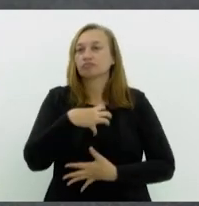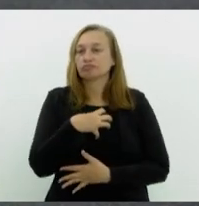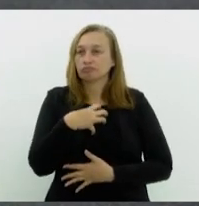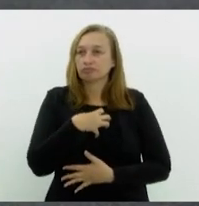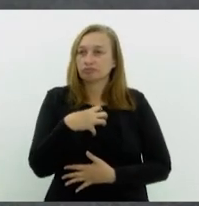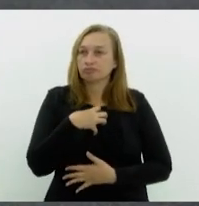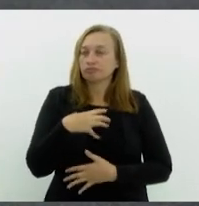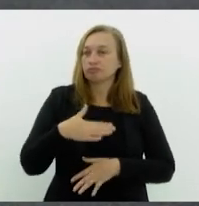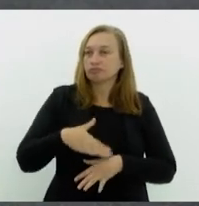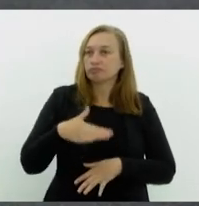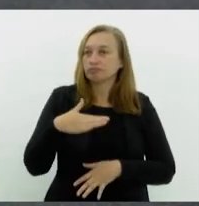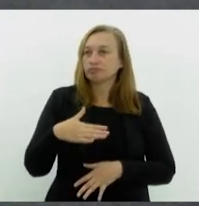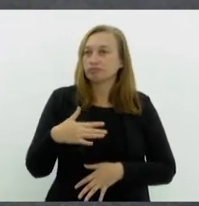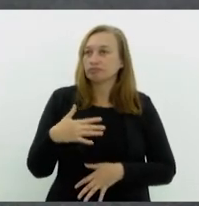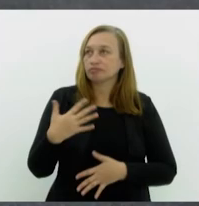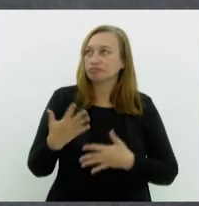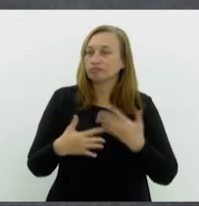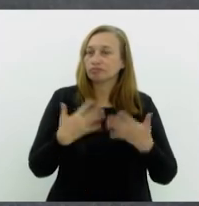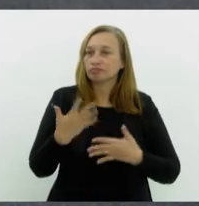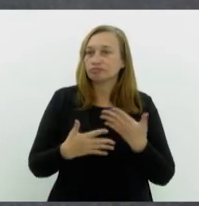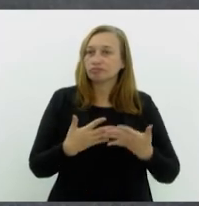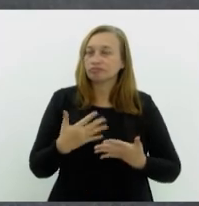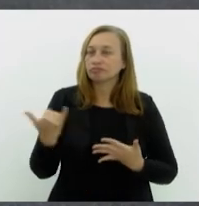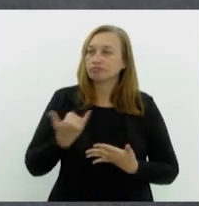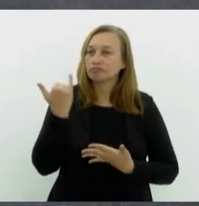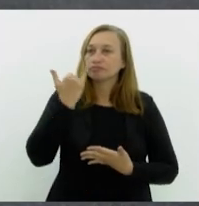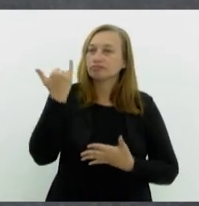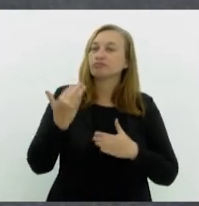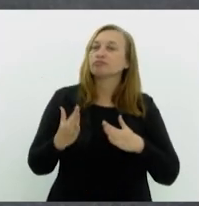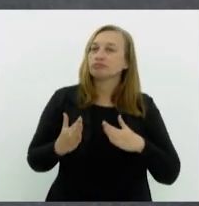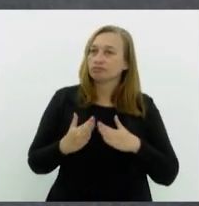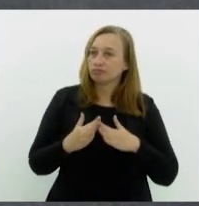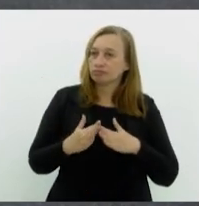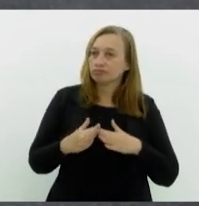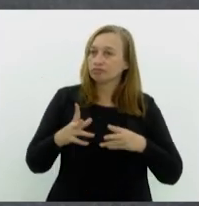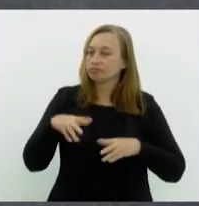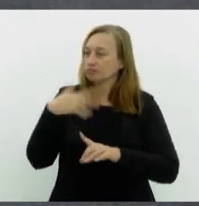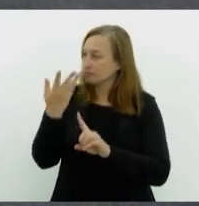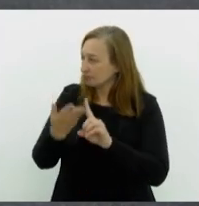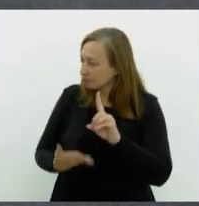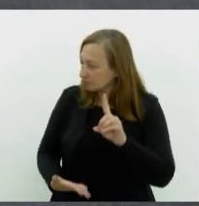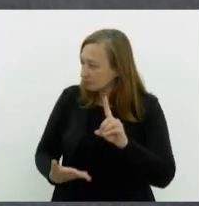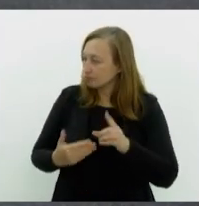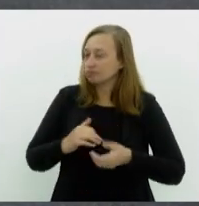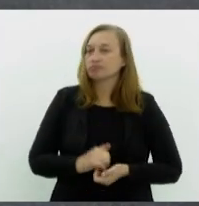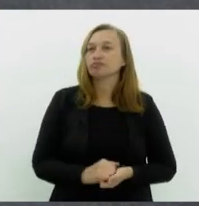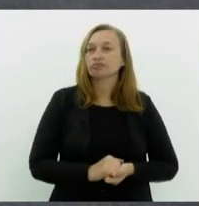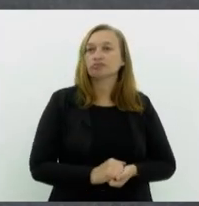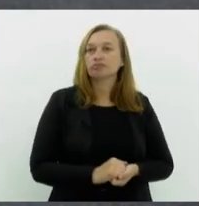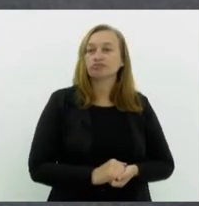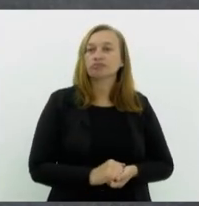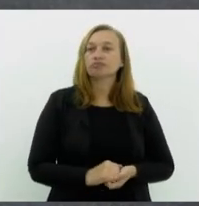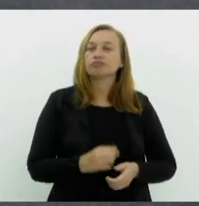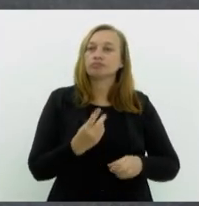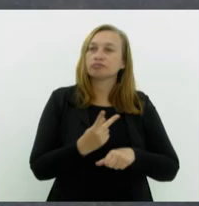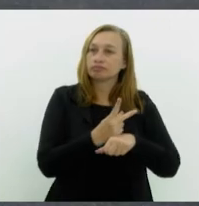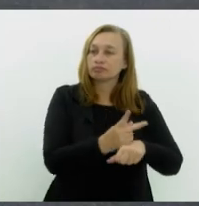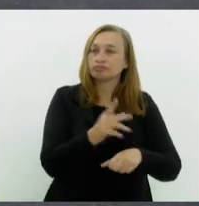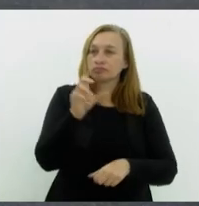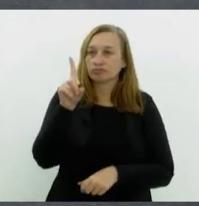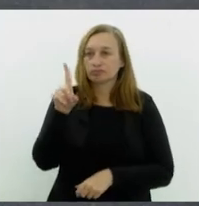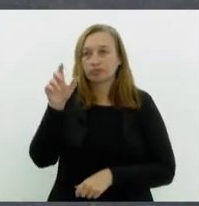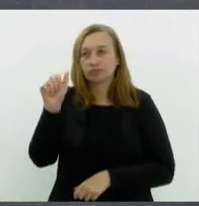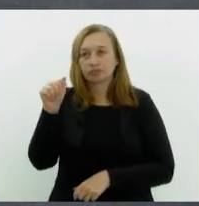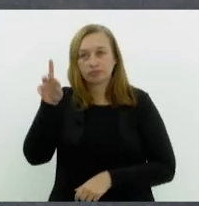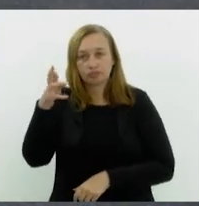é mais que salutar, é super importante que essa casa homenageie com o prêmio Dandara. E dizer também que foi uma